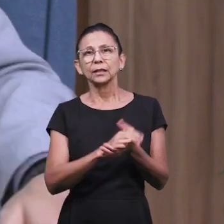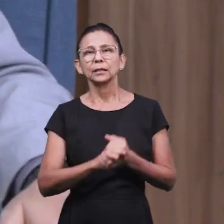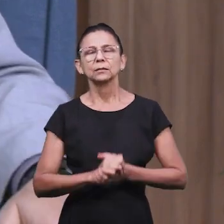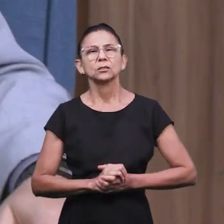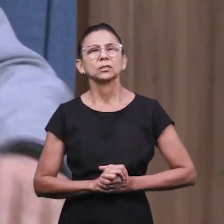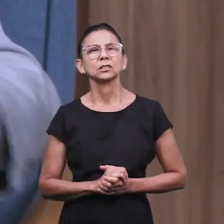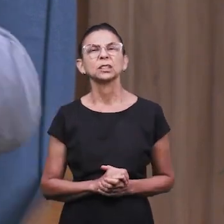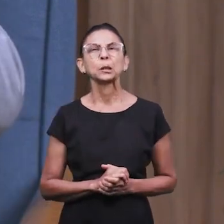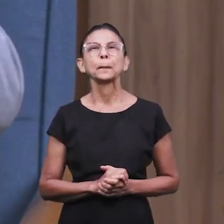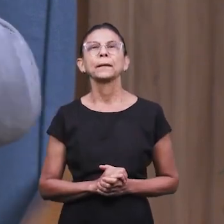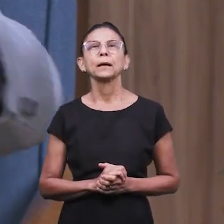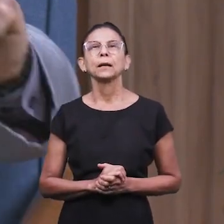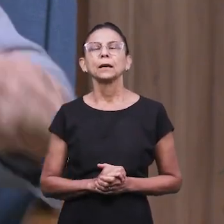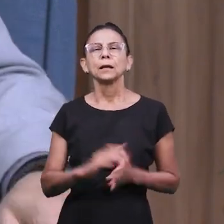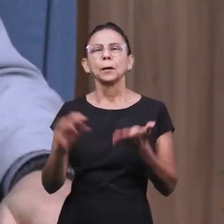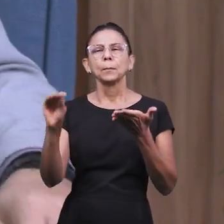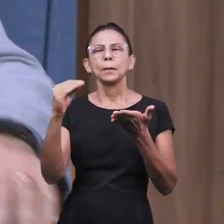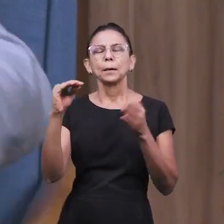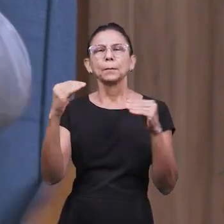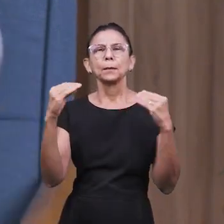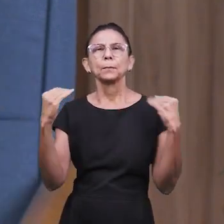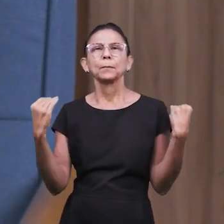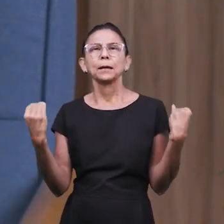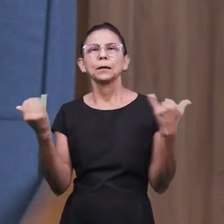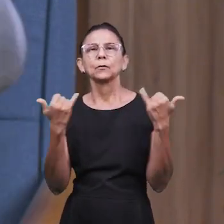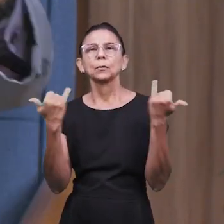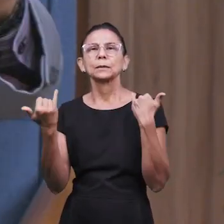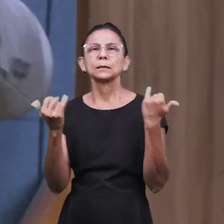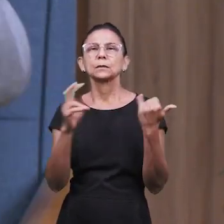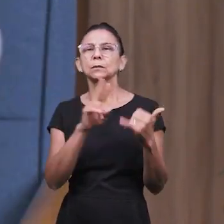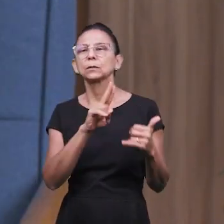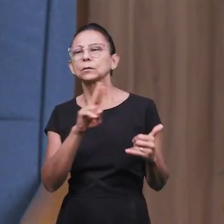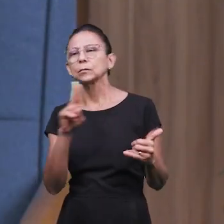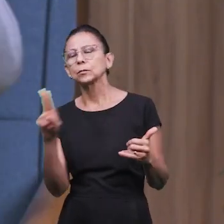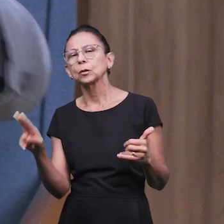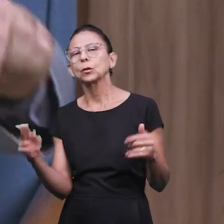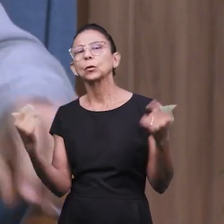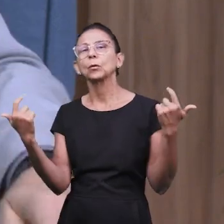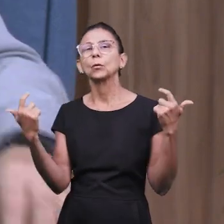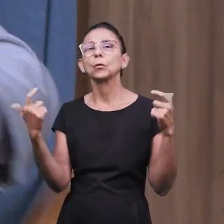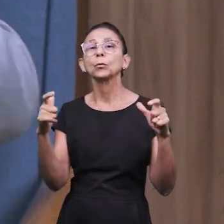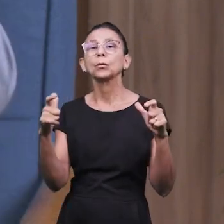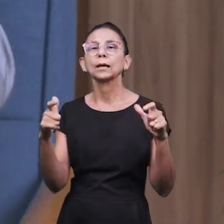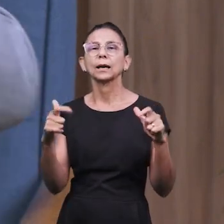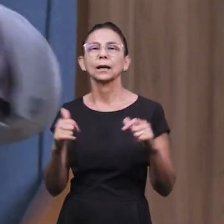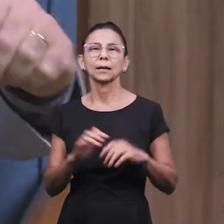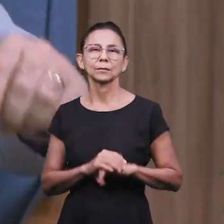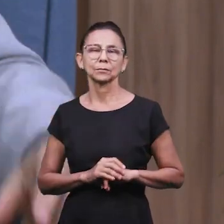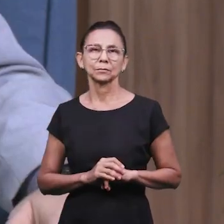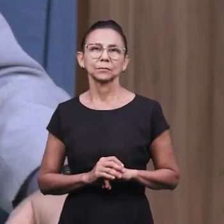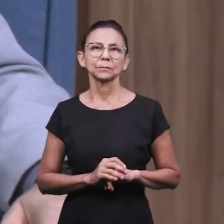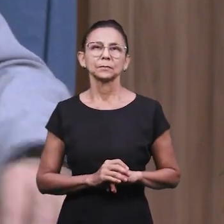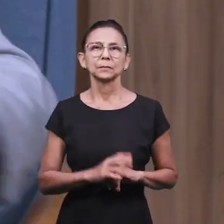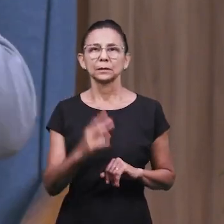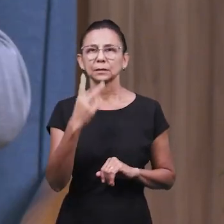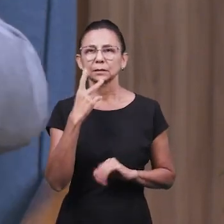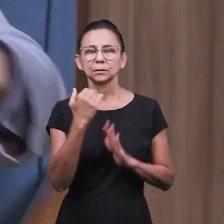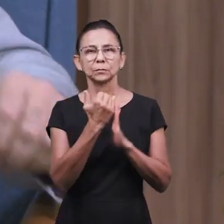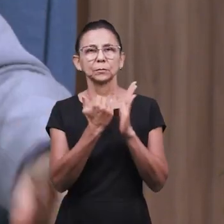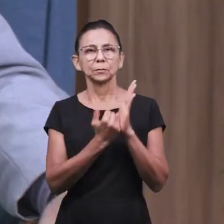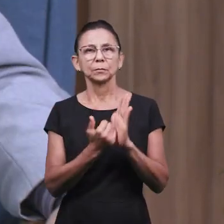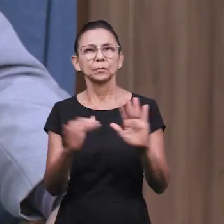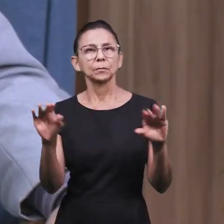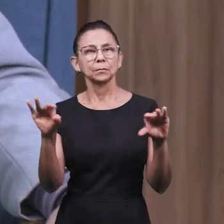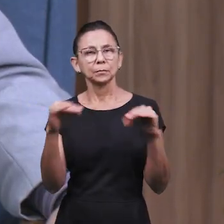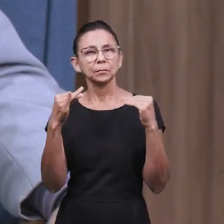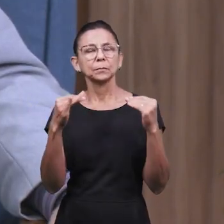esse pedido. Coloca lá essa informação, coloca lá o seu nome, fala de onde você está falando, de onde você assiste ao programa, manda uma